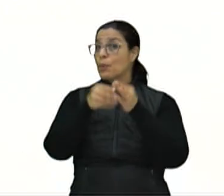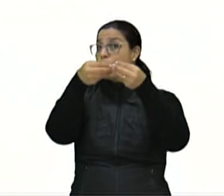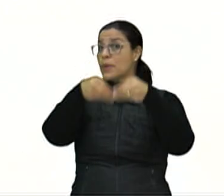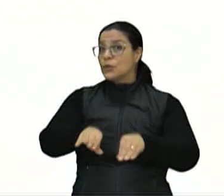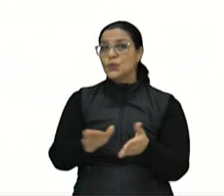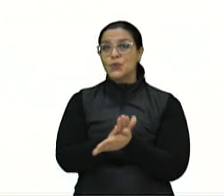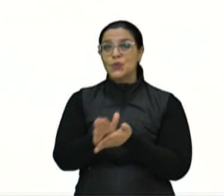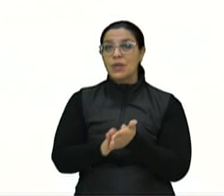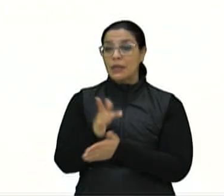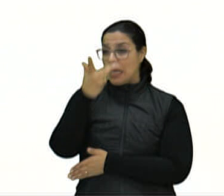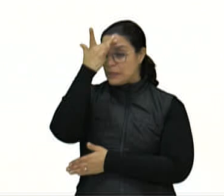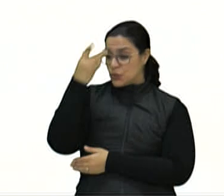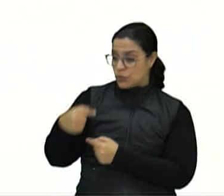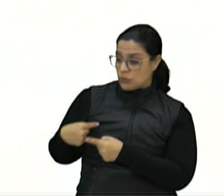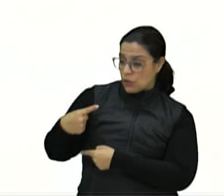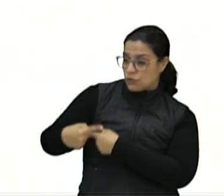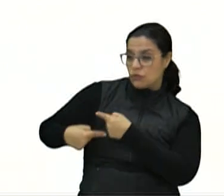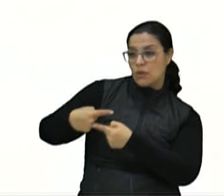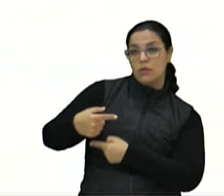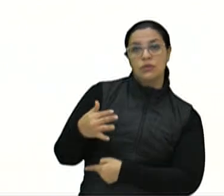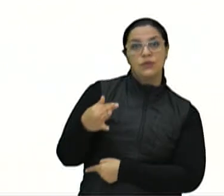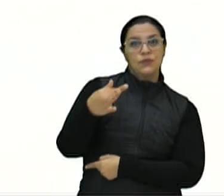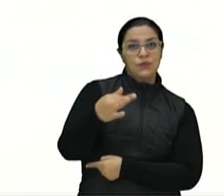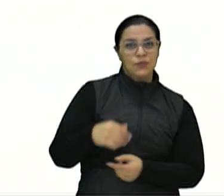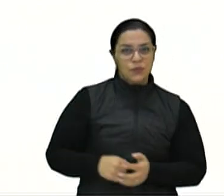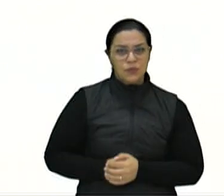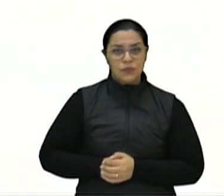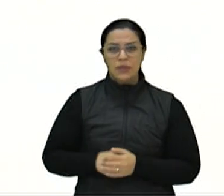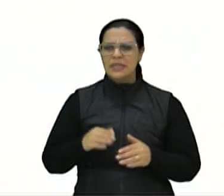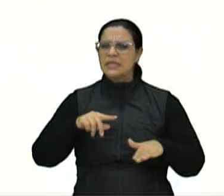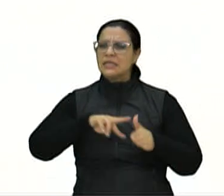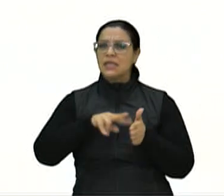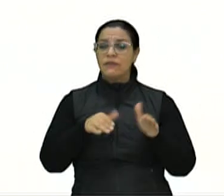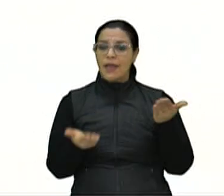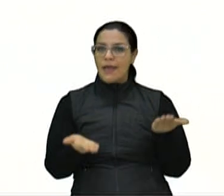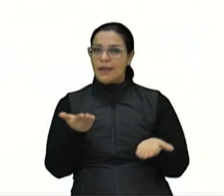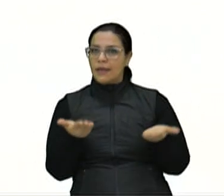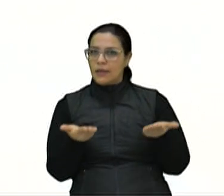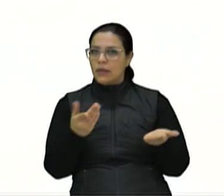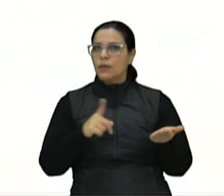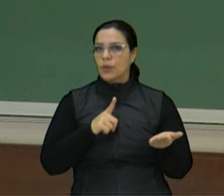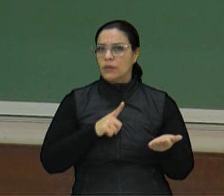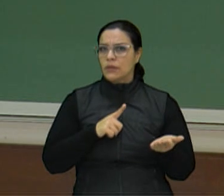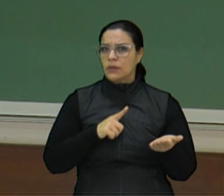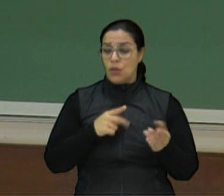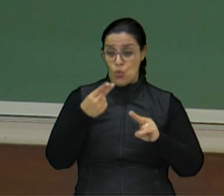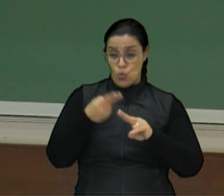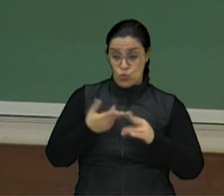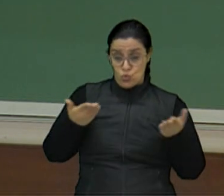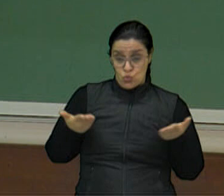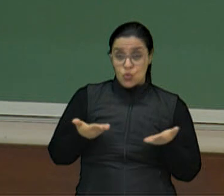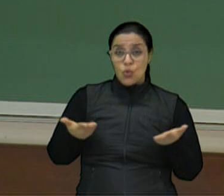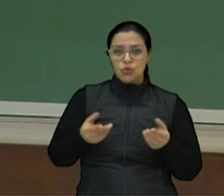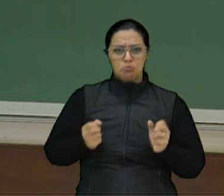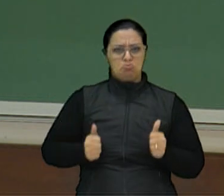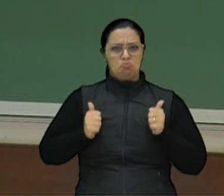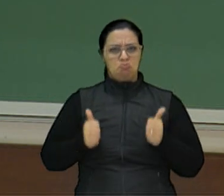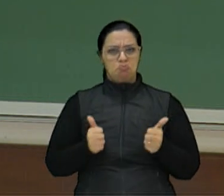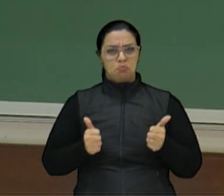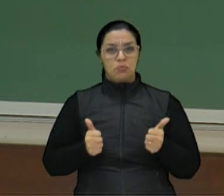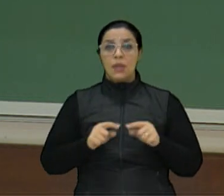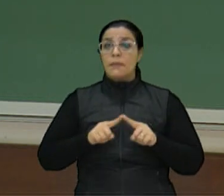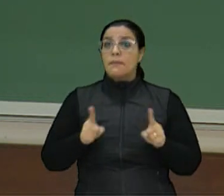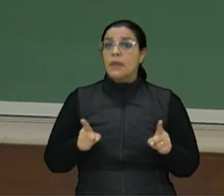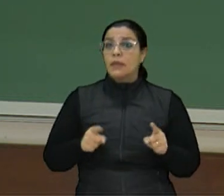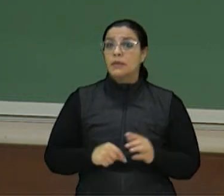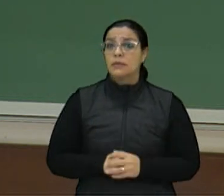as gerações futuras, isto é, uma busca de equilíbrio. Usar hoje, legal,